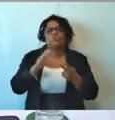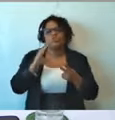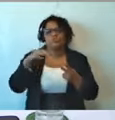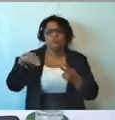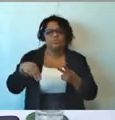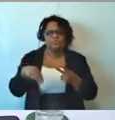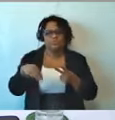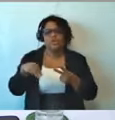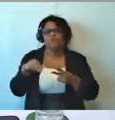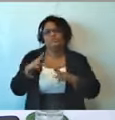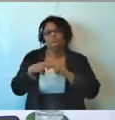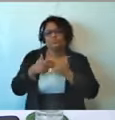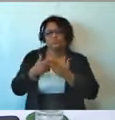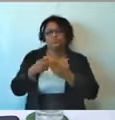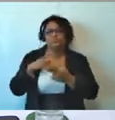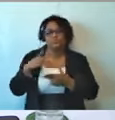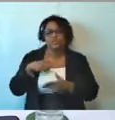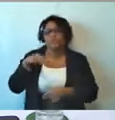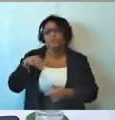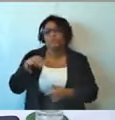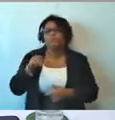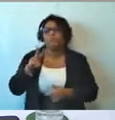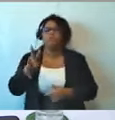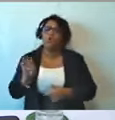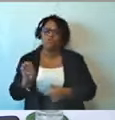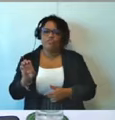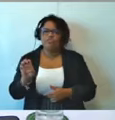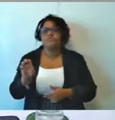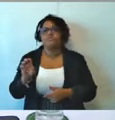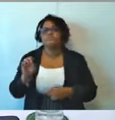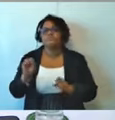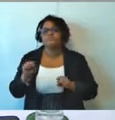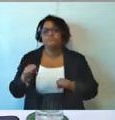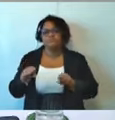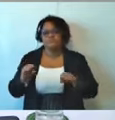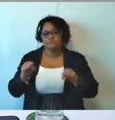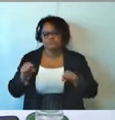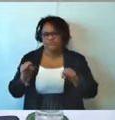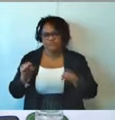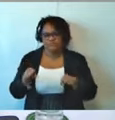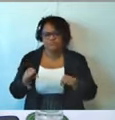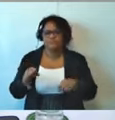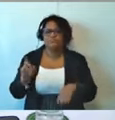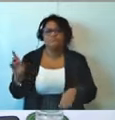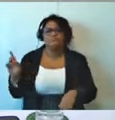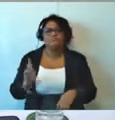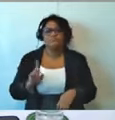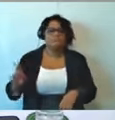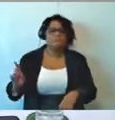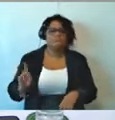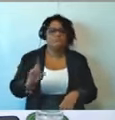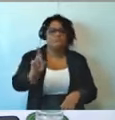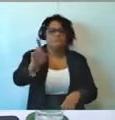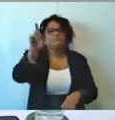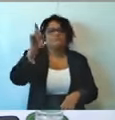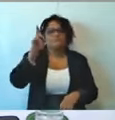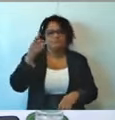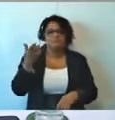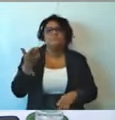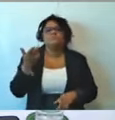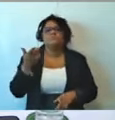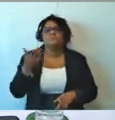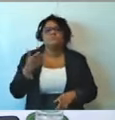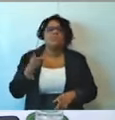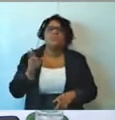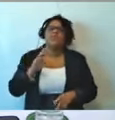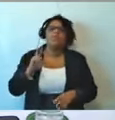trabalhando sair, mas para quem às vezes vai percorrer um corredor maior, pode ser uma alternativa boa, sem restringir o trânsito.